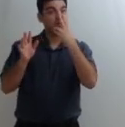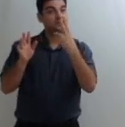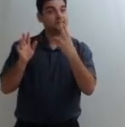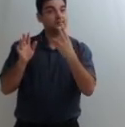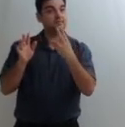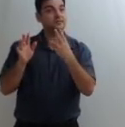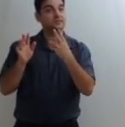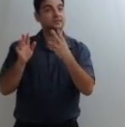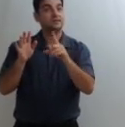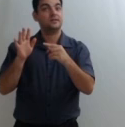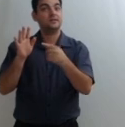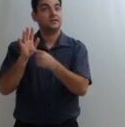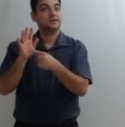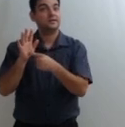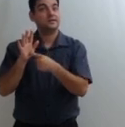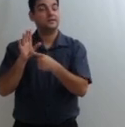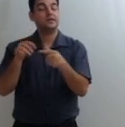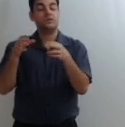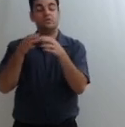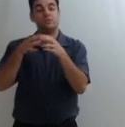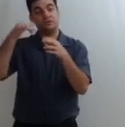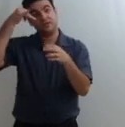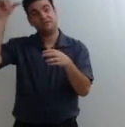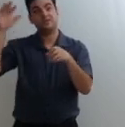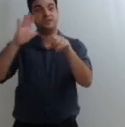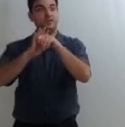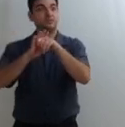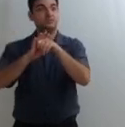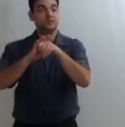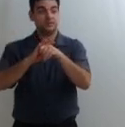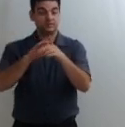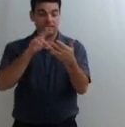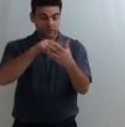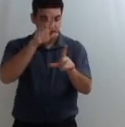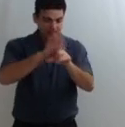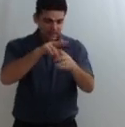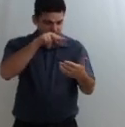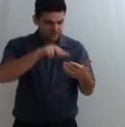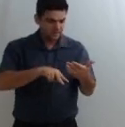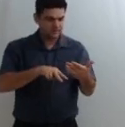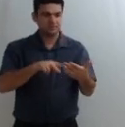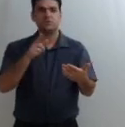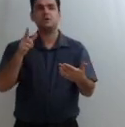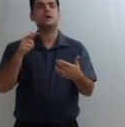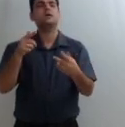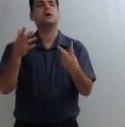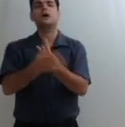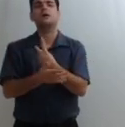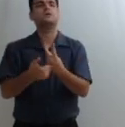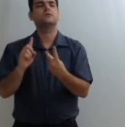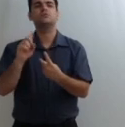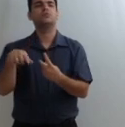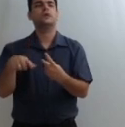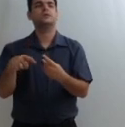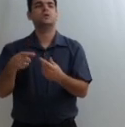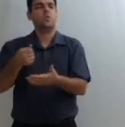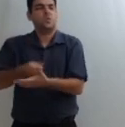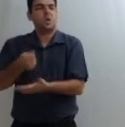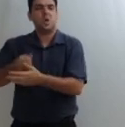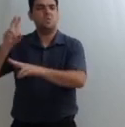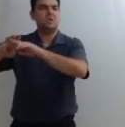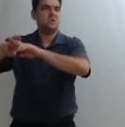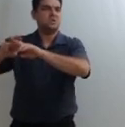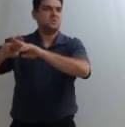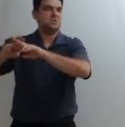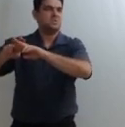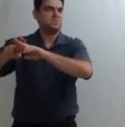diga-se de passagem, do pacote anticrime, ele deixou claro que a falta grave não é impeditiva. E por que ele deixou claro que a falta grave